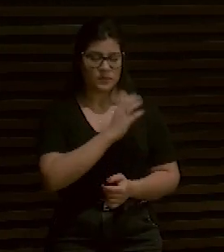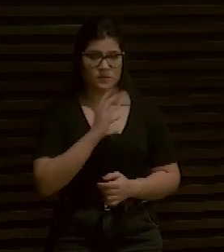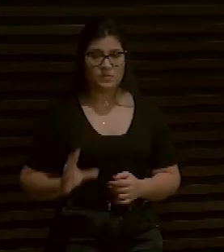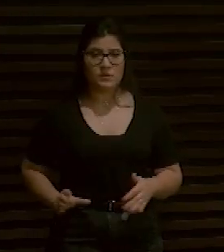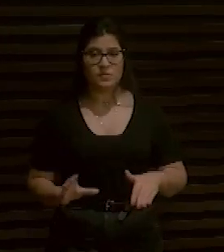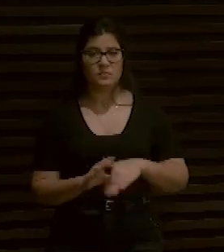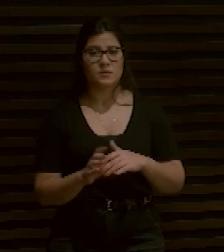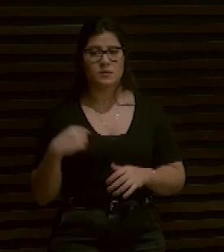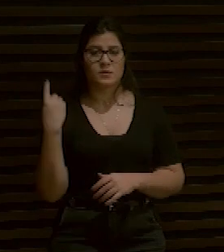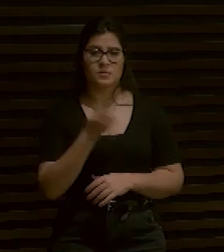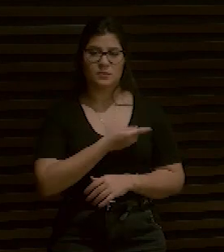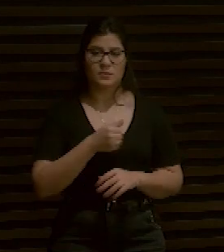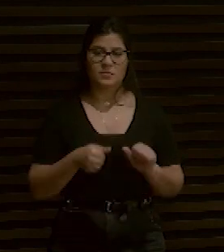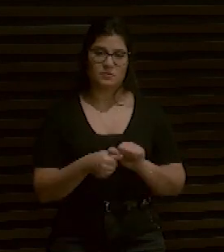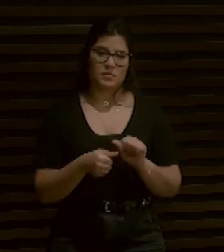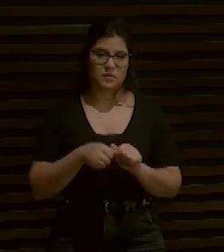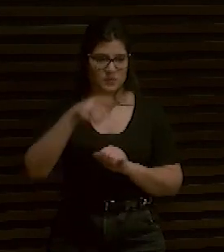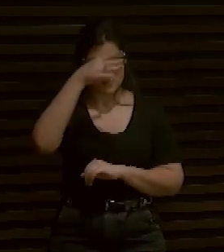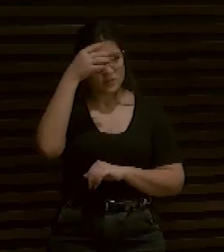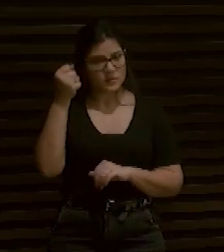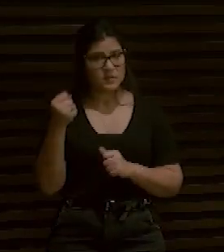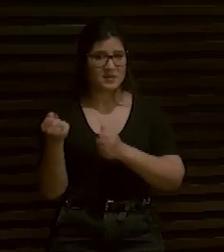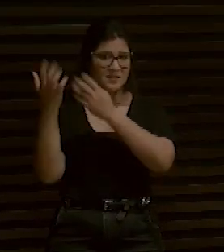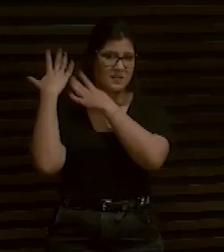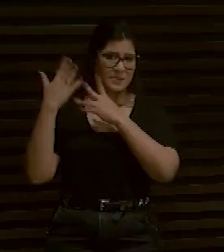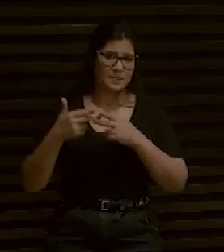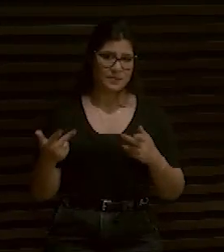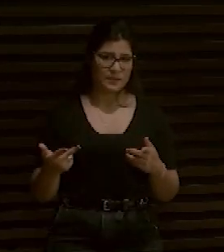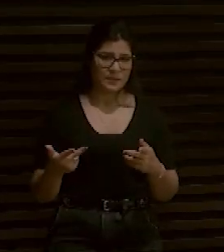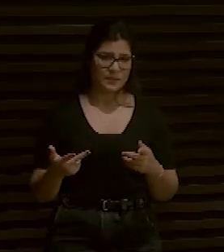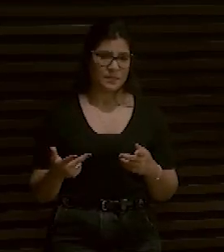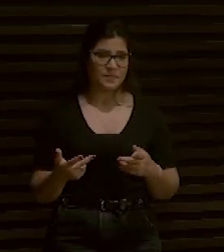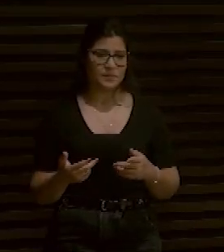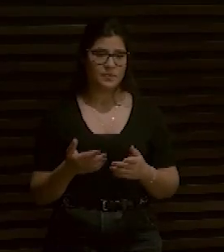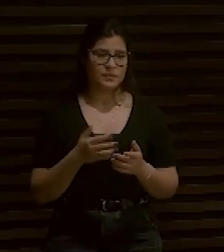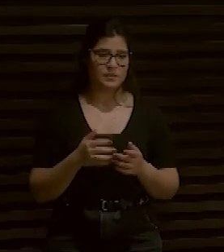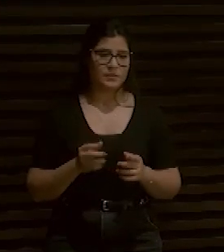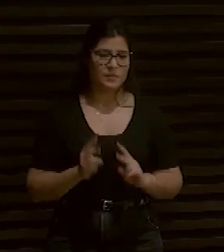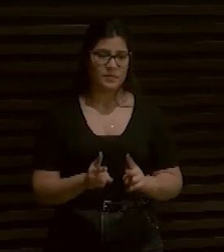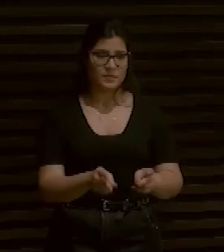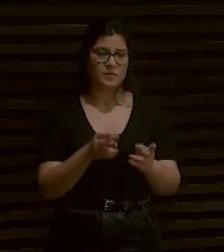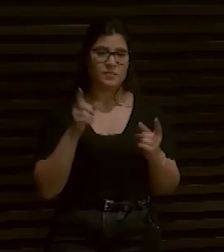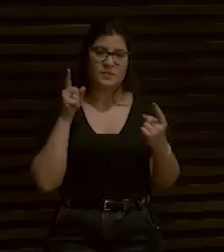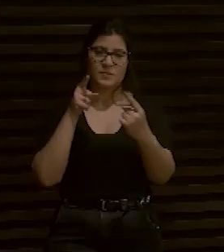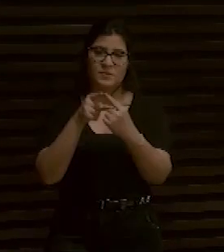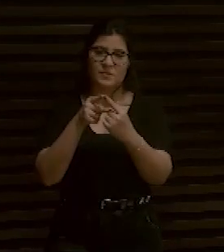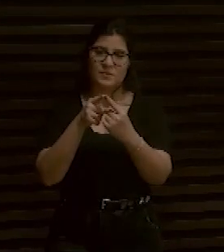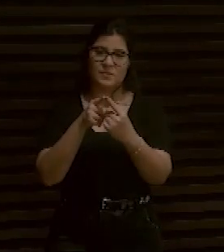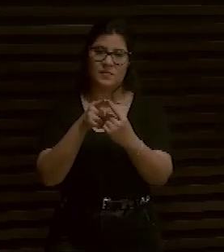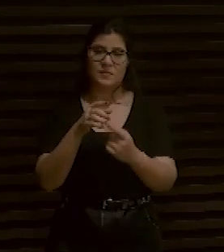nós vai nos fazendo esquecer das coisas que ficaram para trás. E nós vamos seguindo para o alvo que é Jesus Cristo.